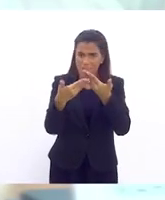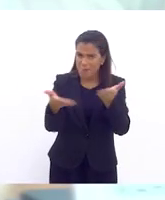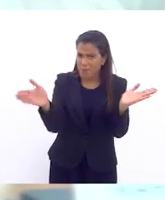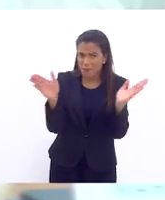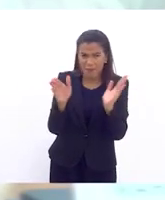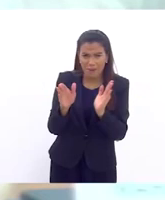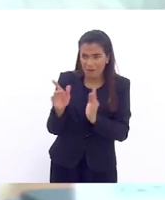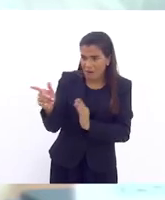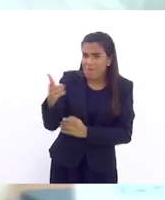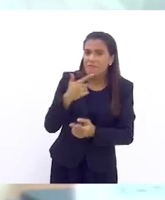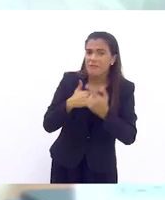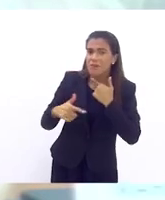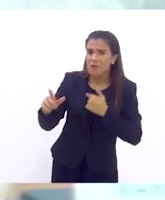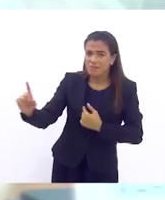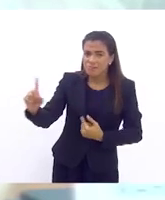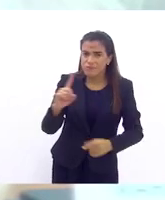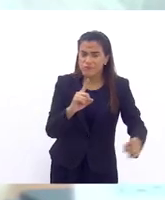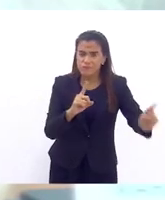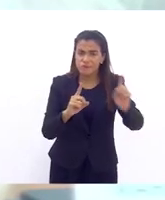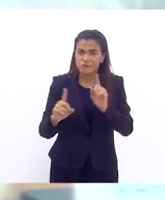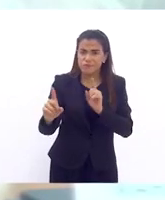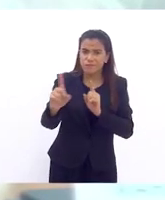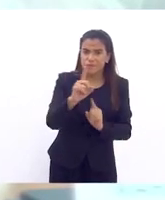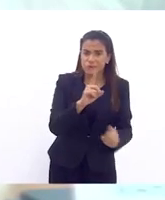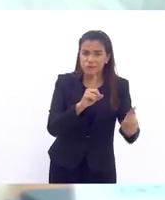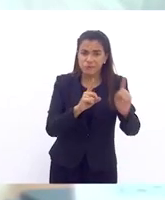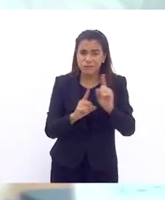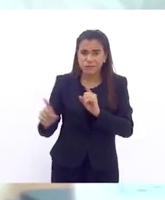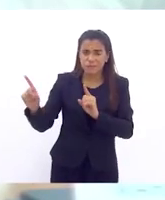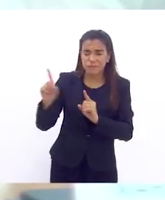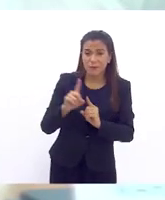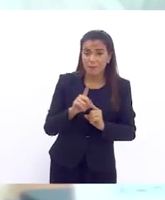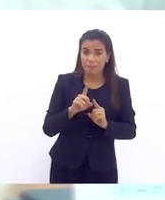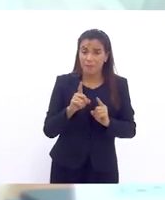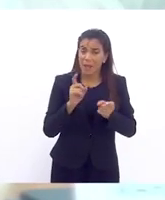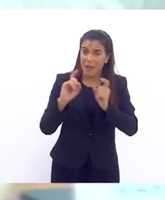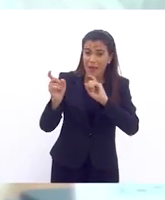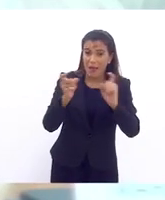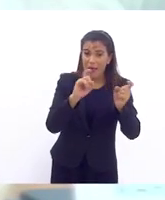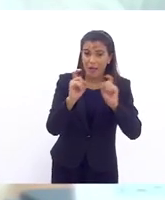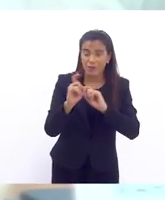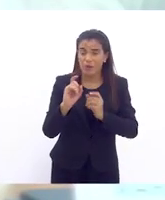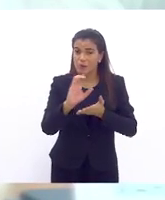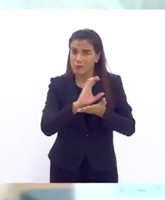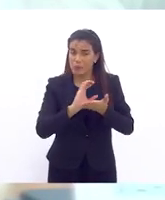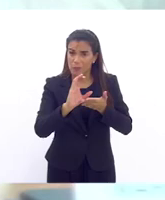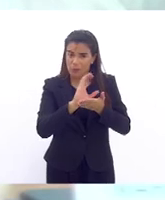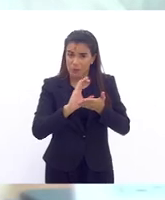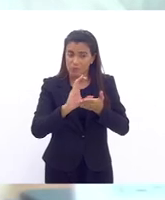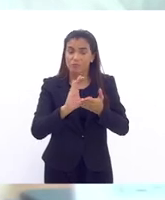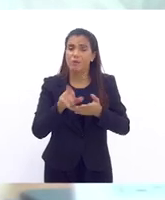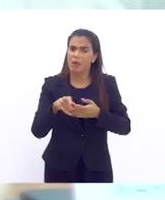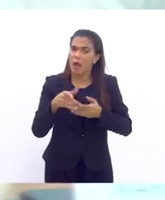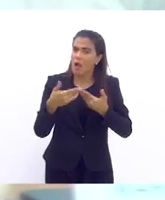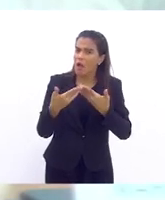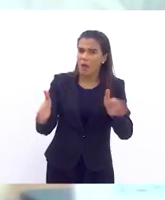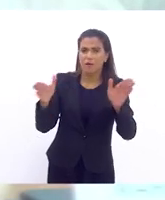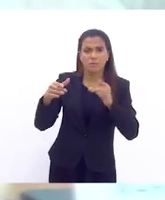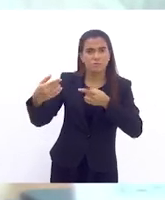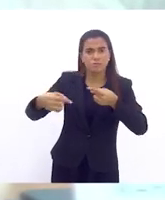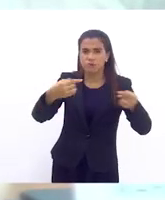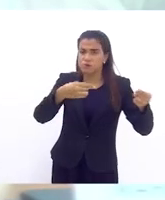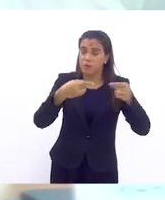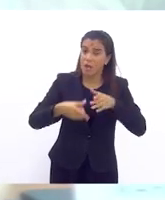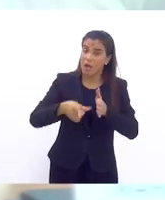todas as vezes são publicadas as reuniões do Conselho e elas estão abertas justamente para discussão antes